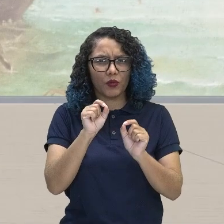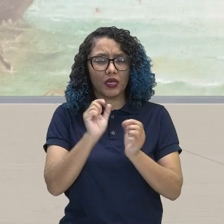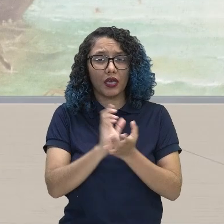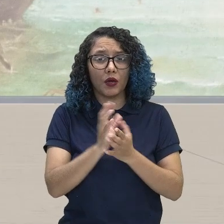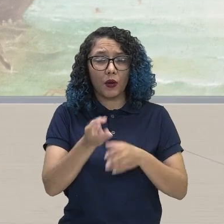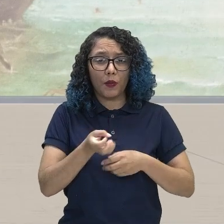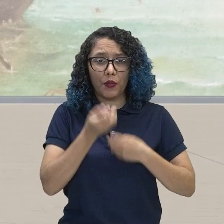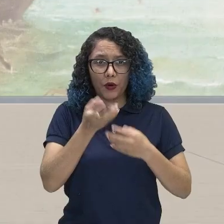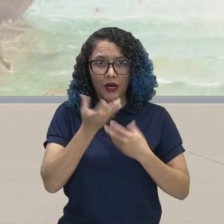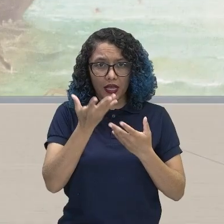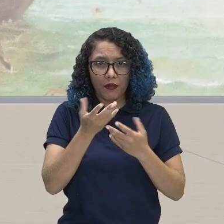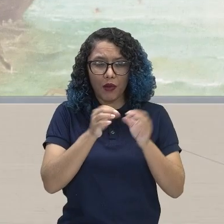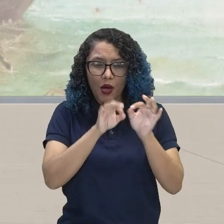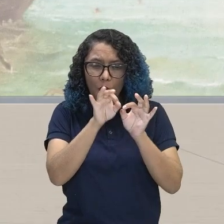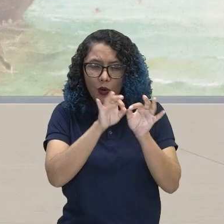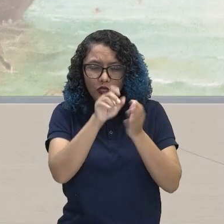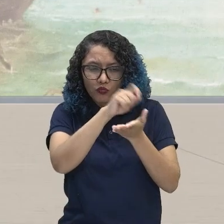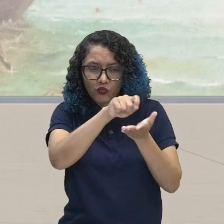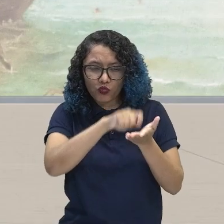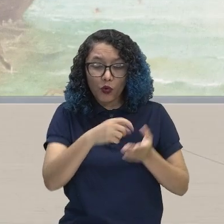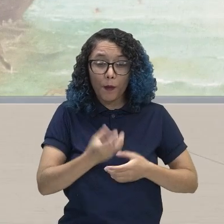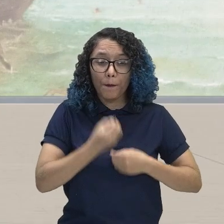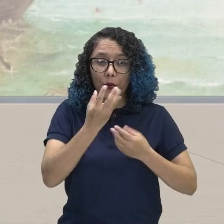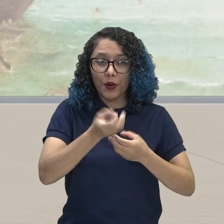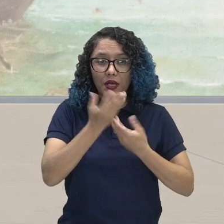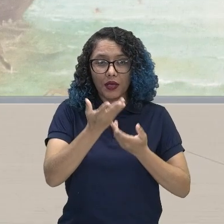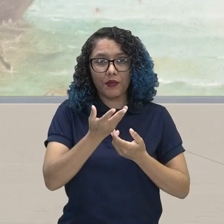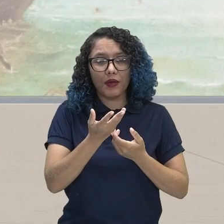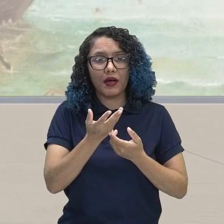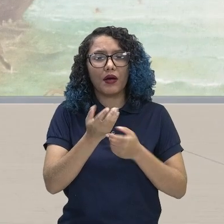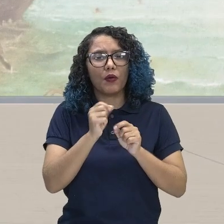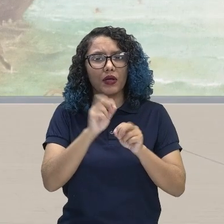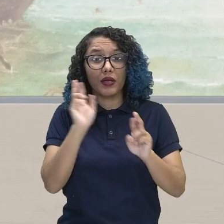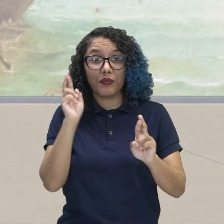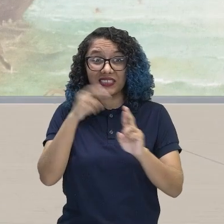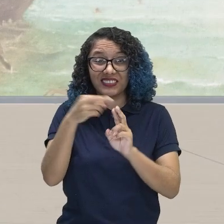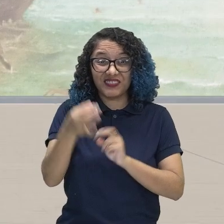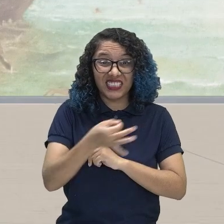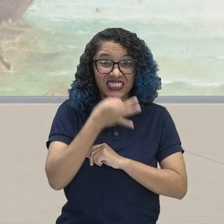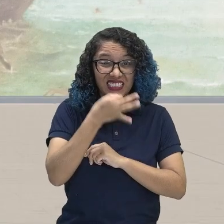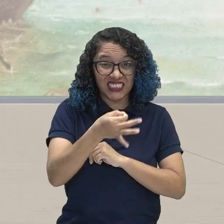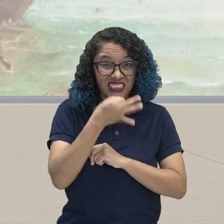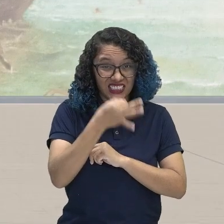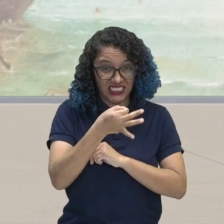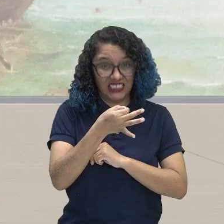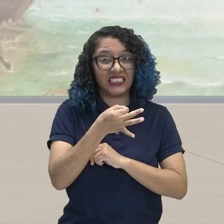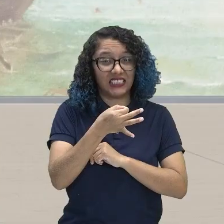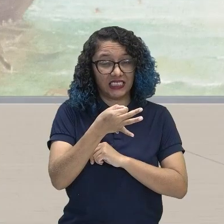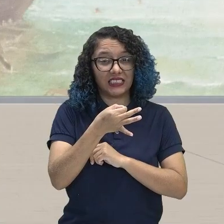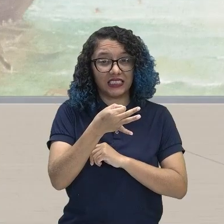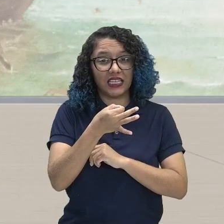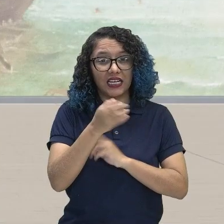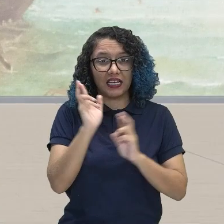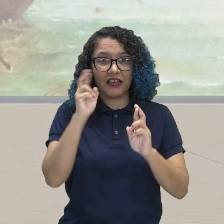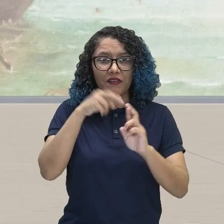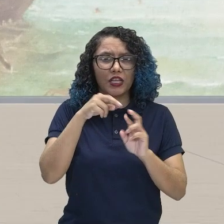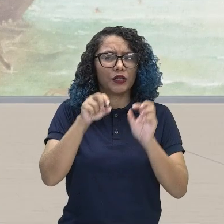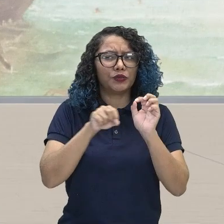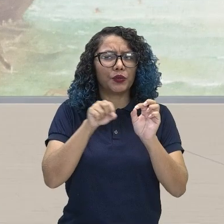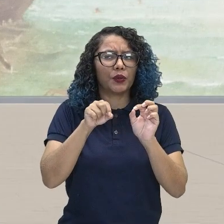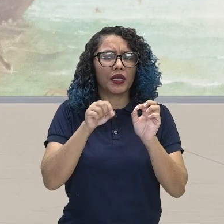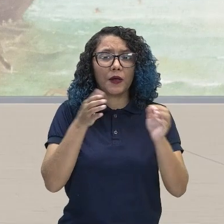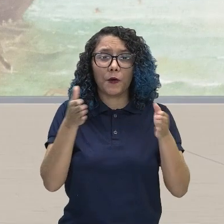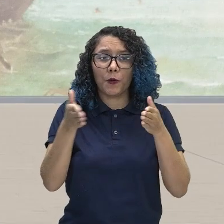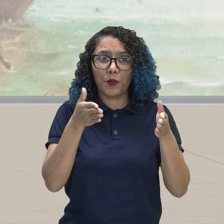criou um poema justamente para fazer uma crítica, né, a respeito